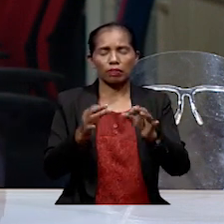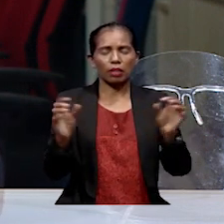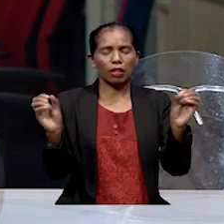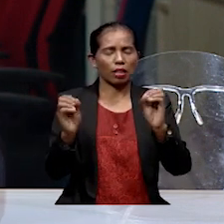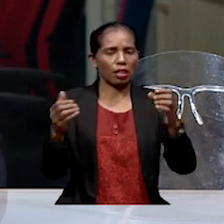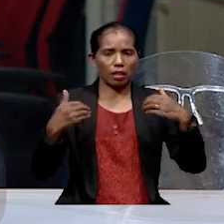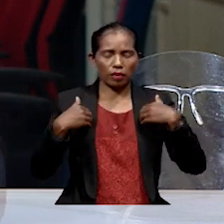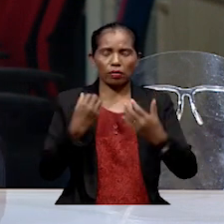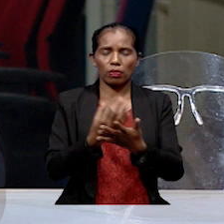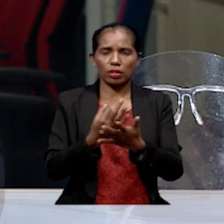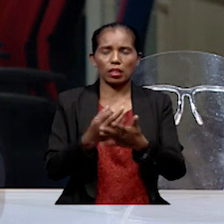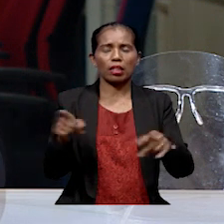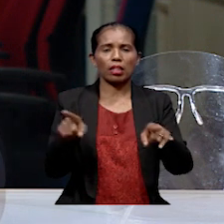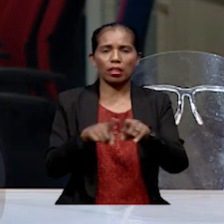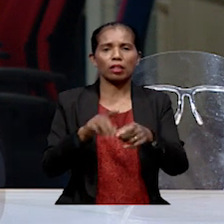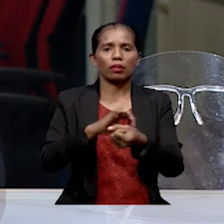COVID.